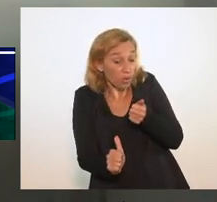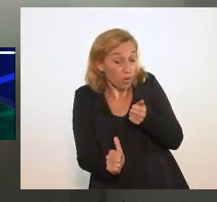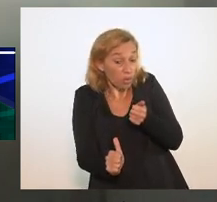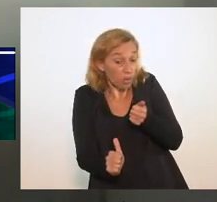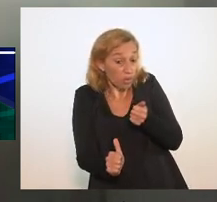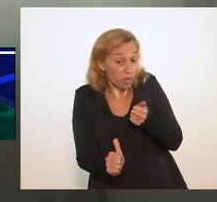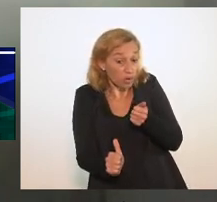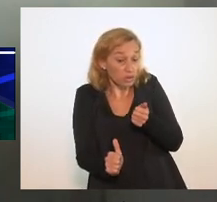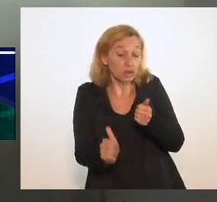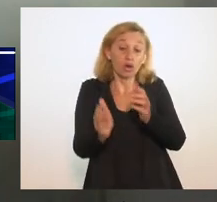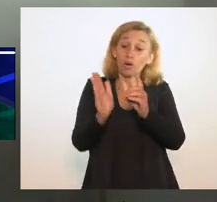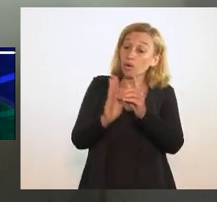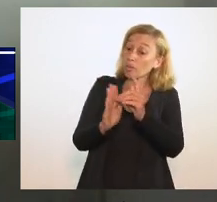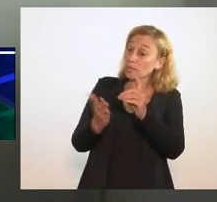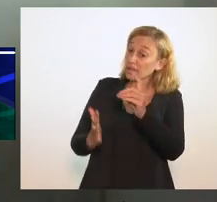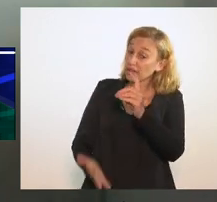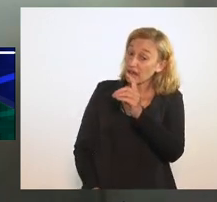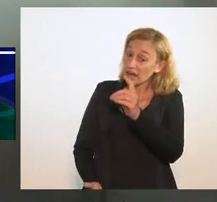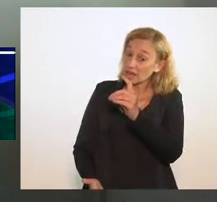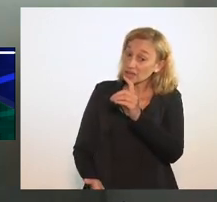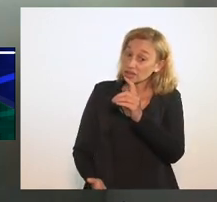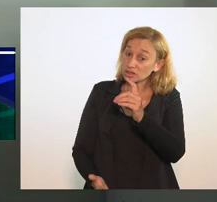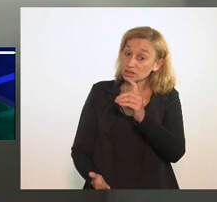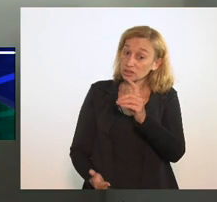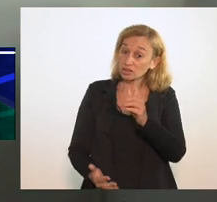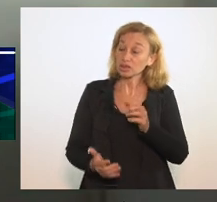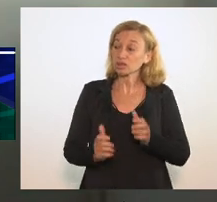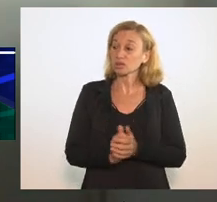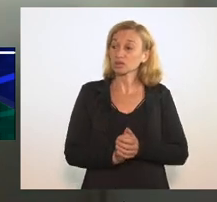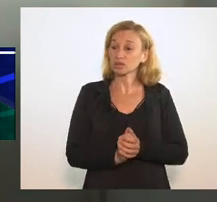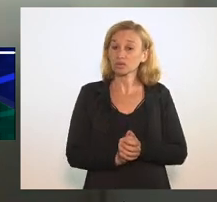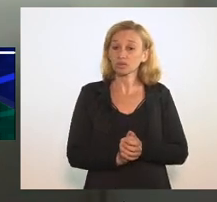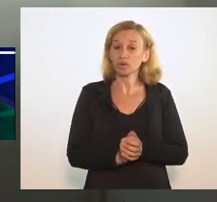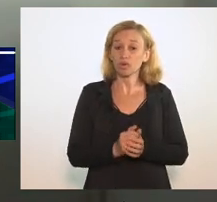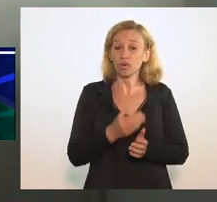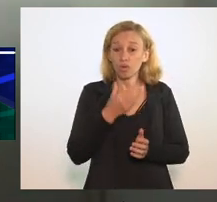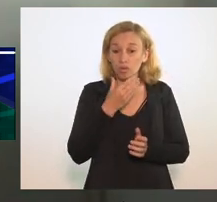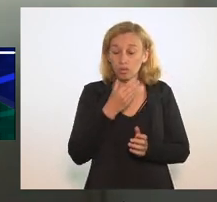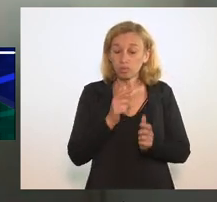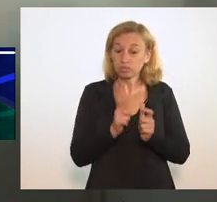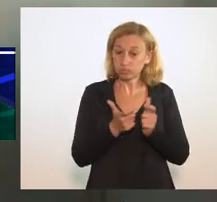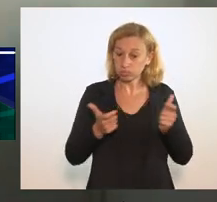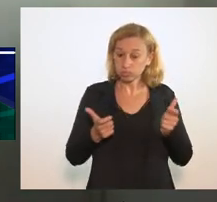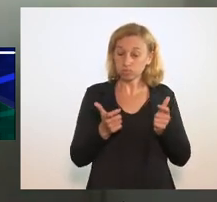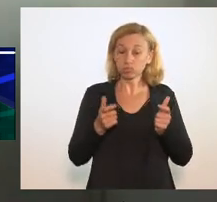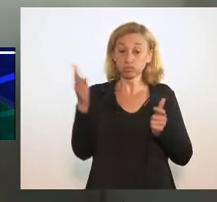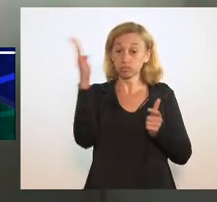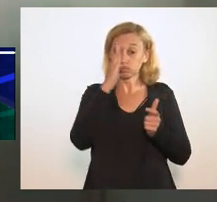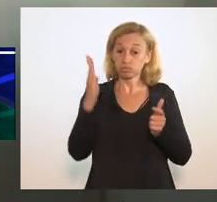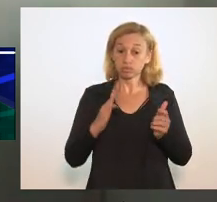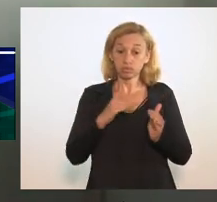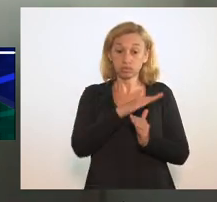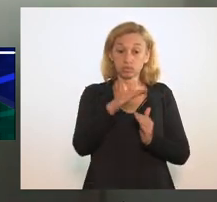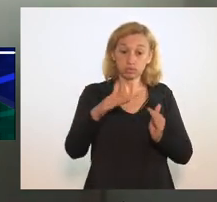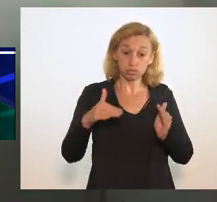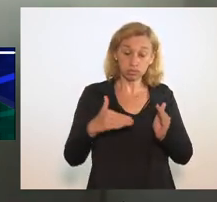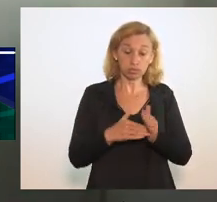renderá homenagem ao maior jogador brasileiro de todos os